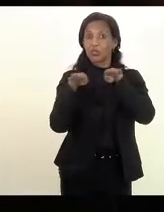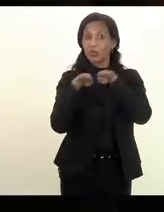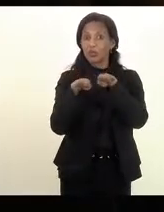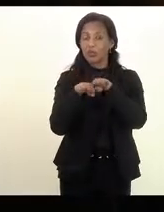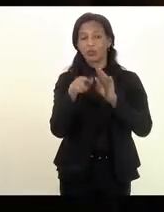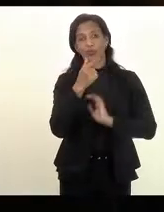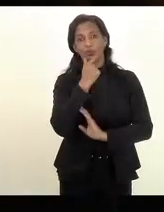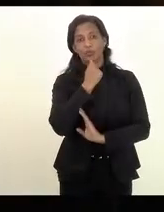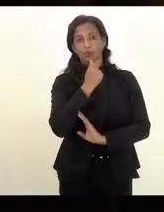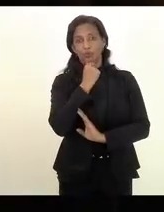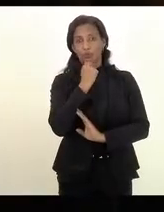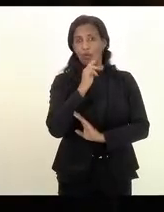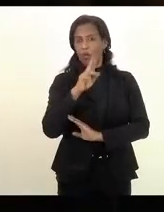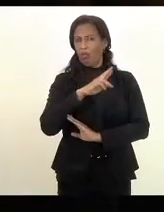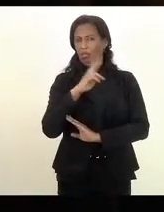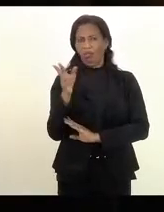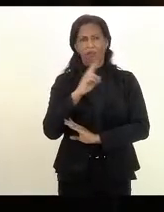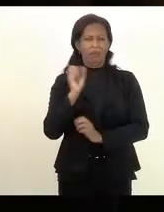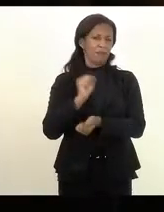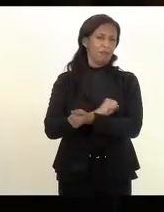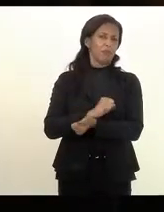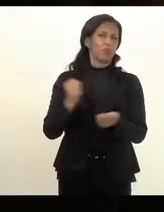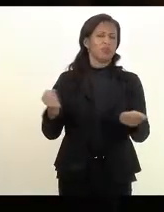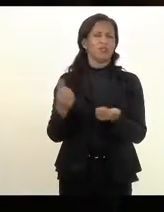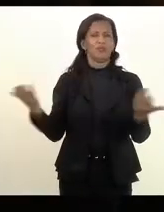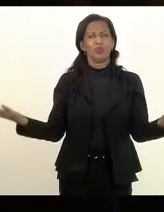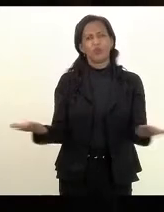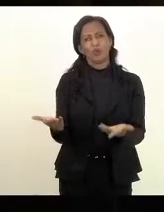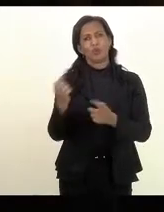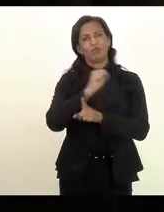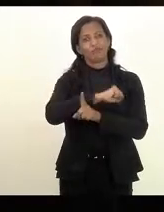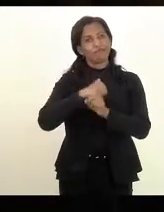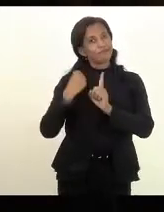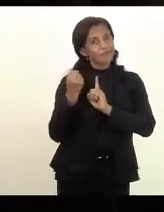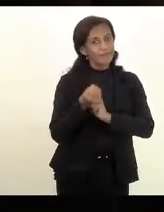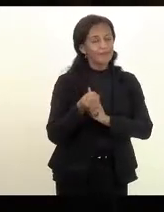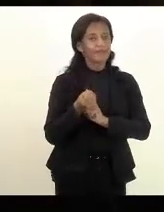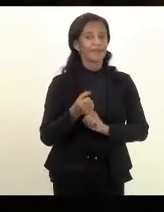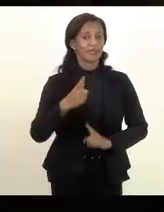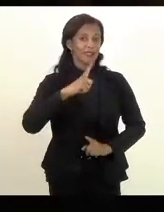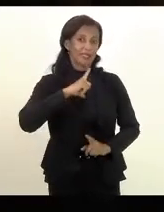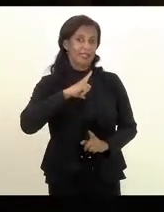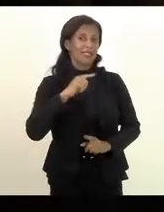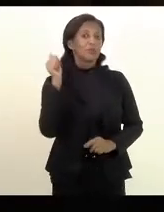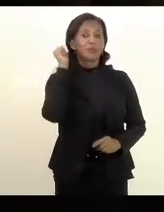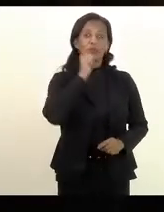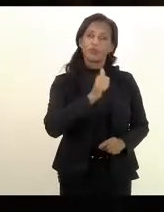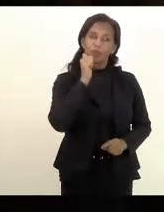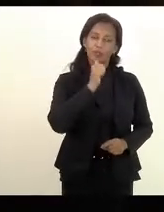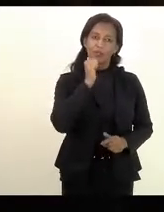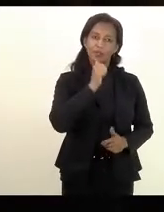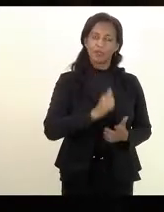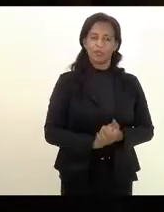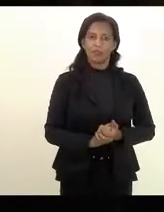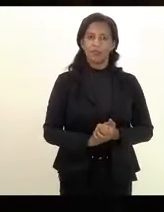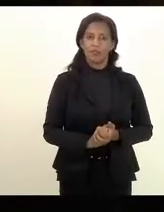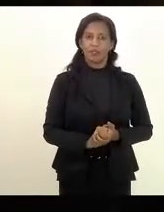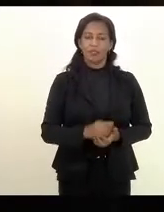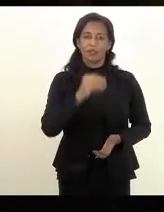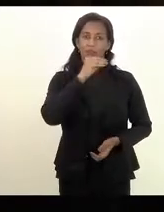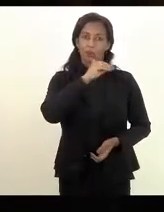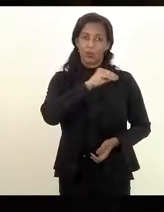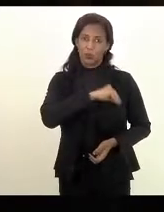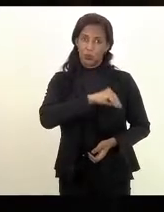dos homens não é possível que ainda hoje na nossa sociedade tenhamos mulheres recebendo